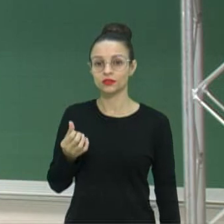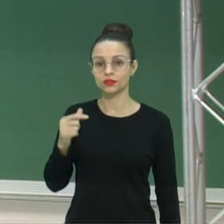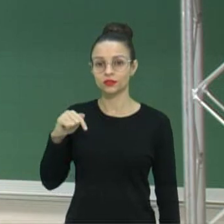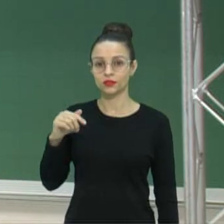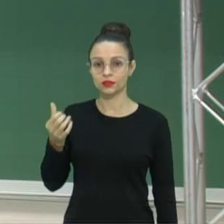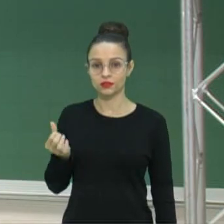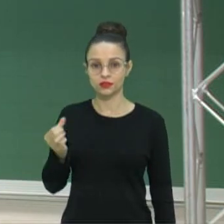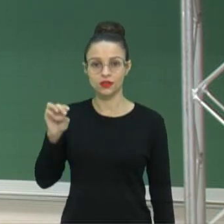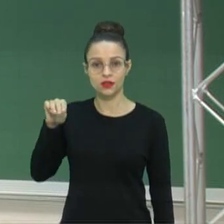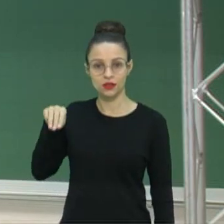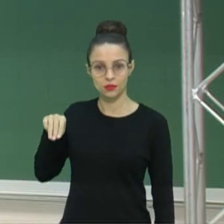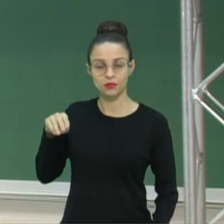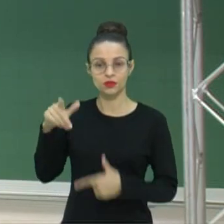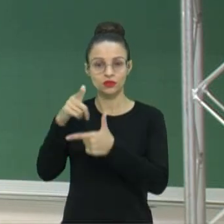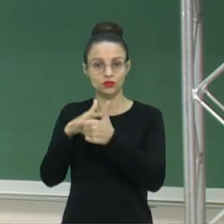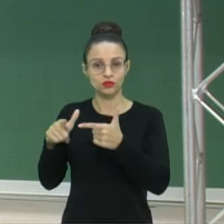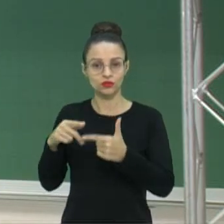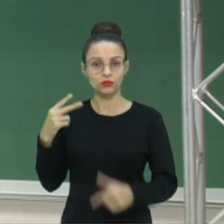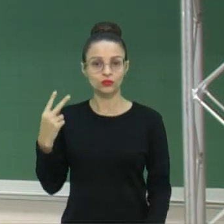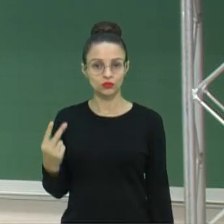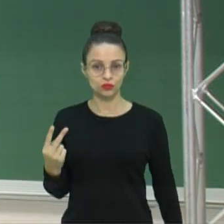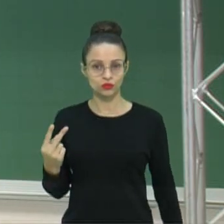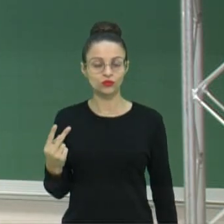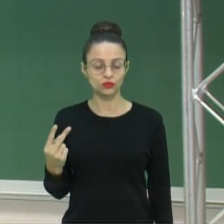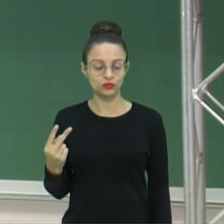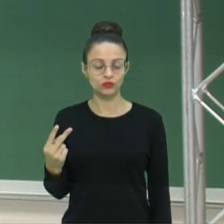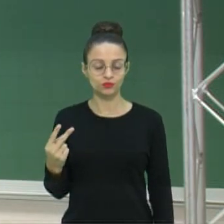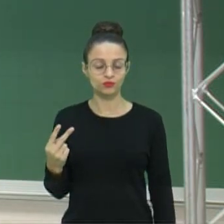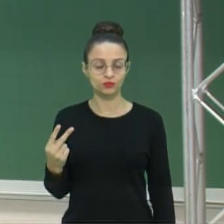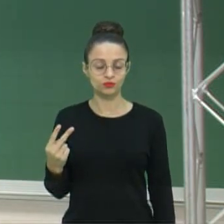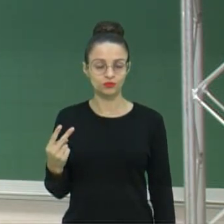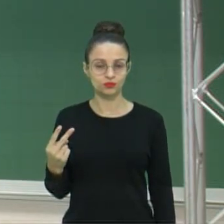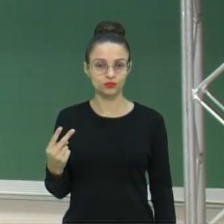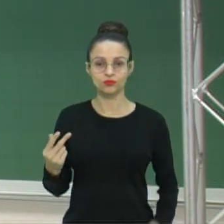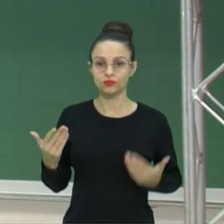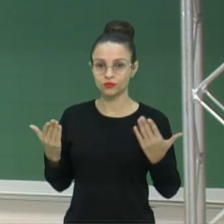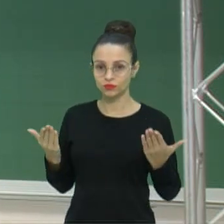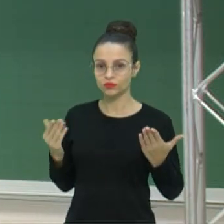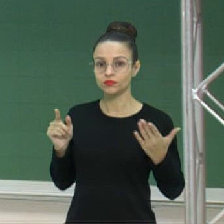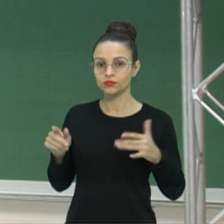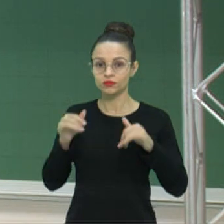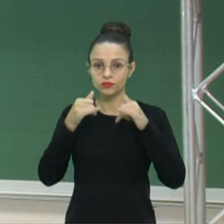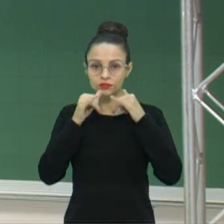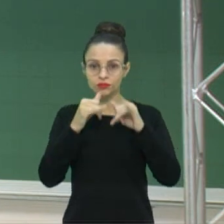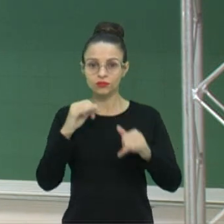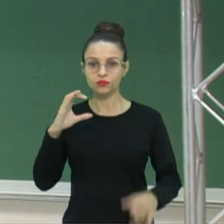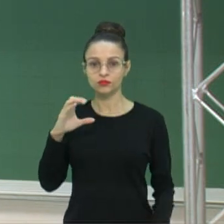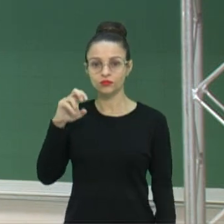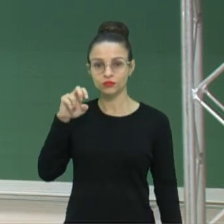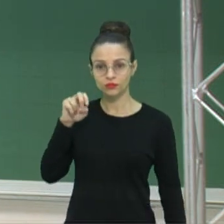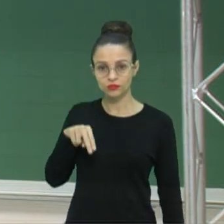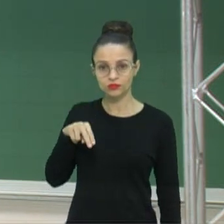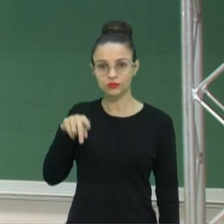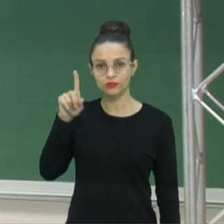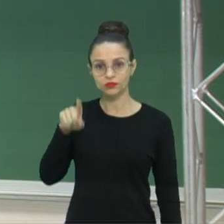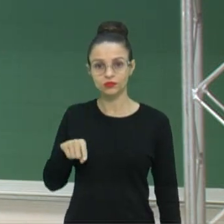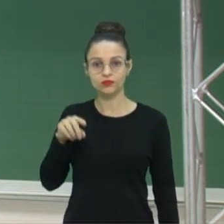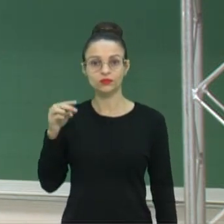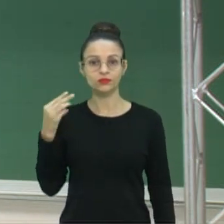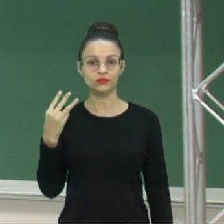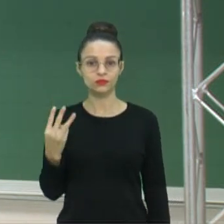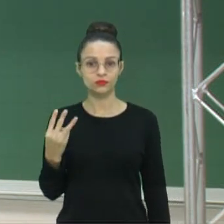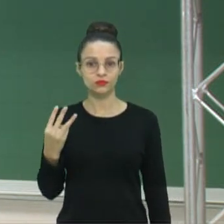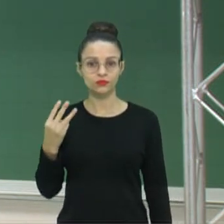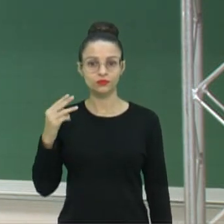676m dividido por 2, ou seja, essa energia cinética ela vai ficar